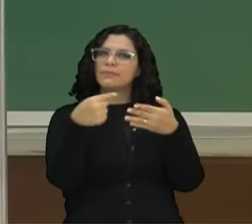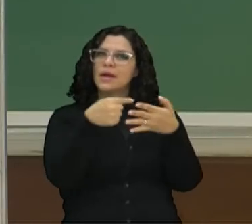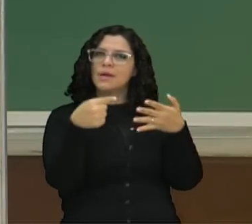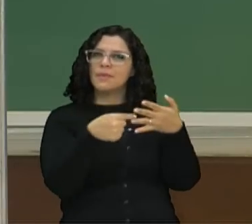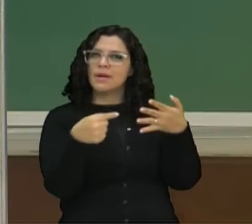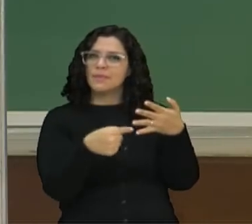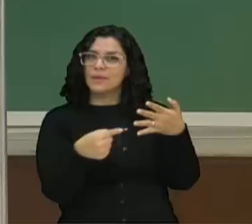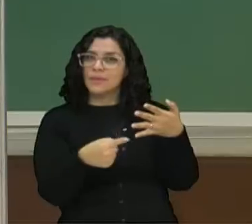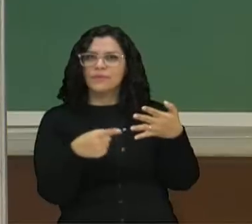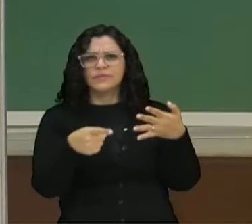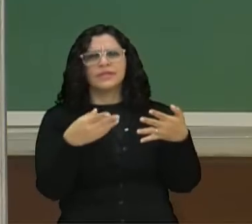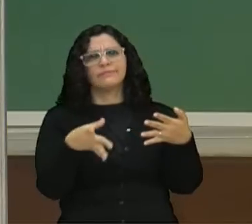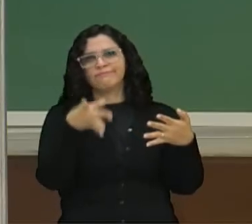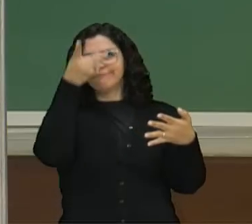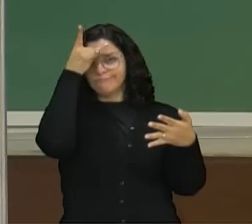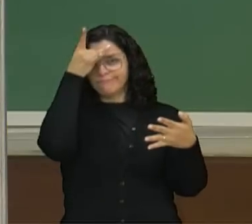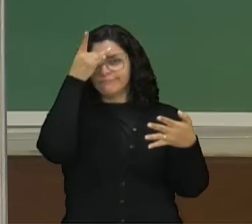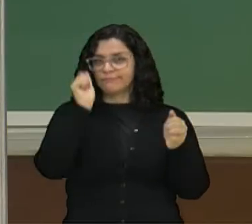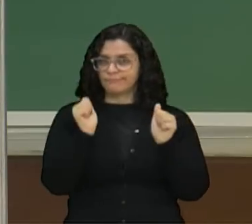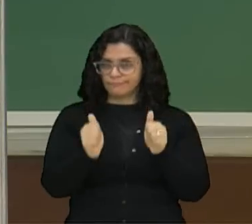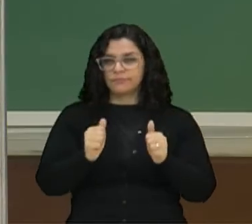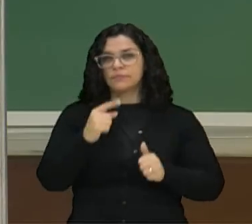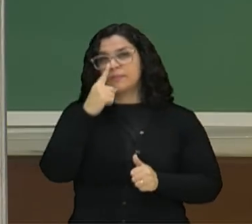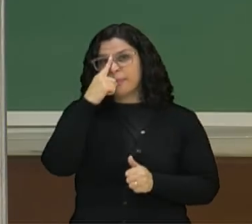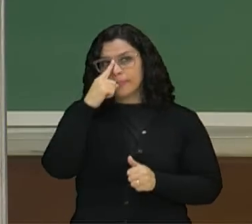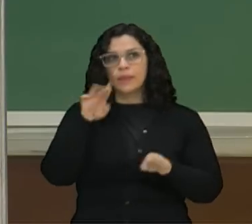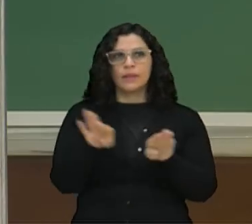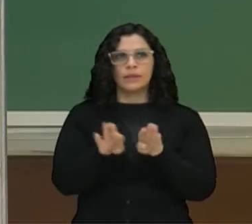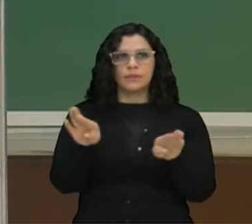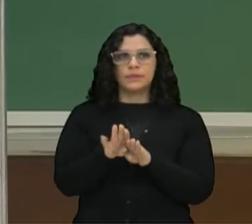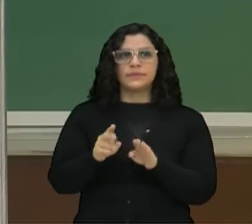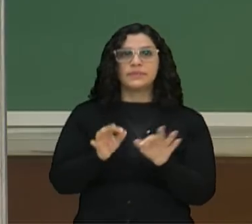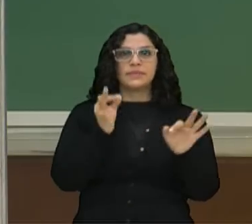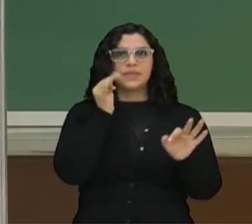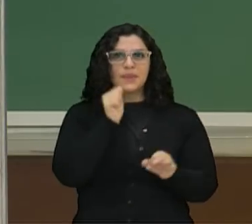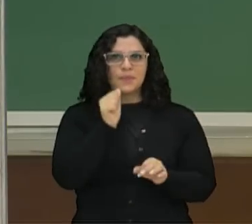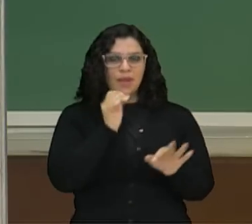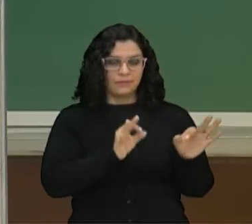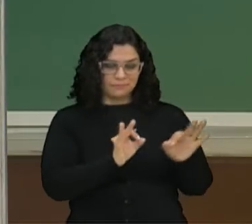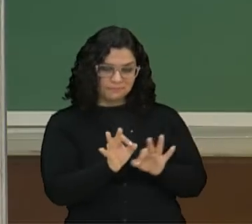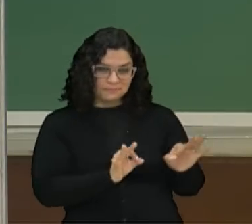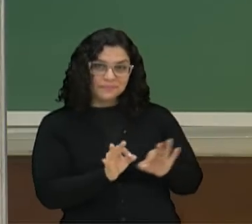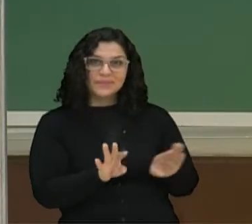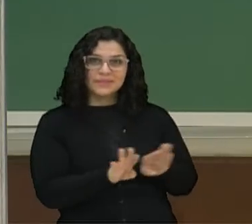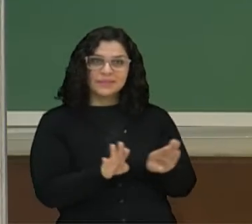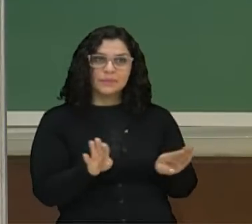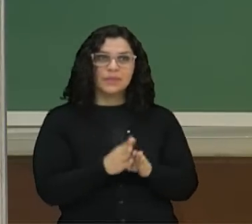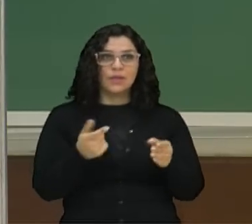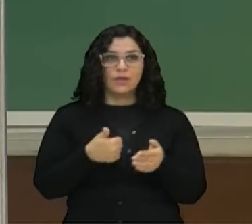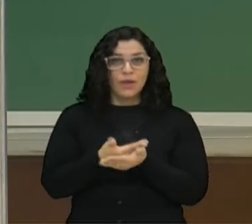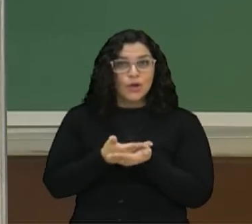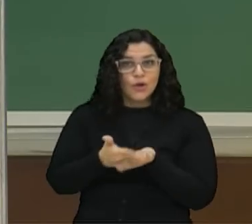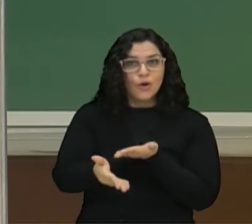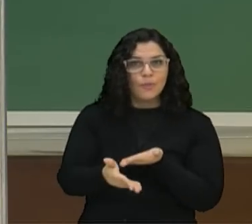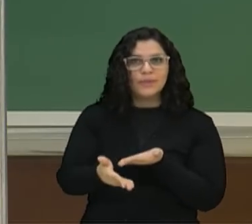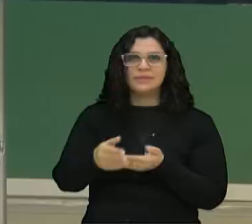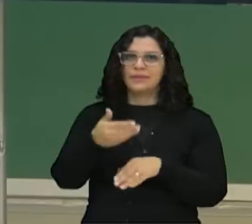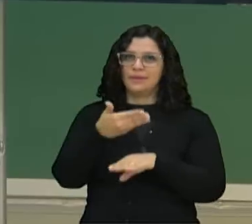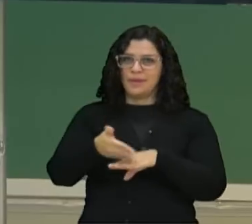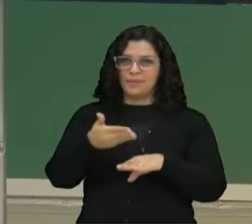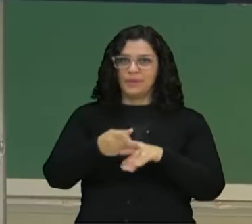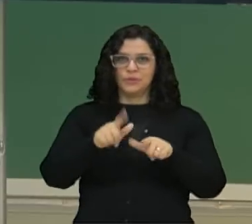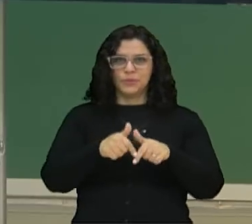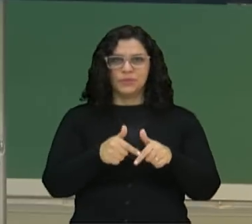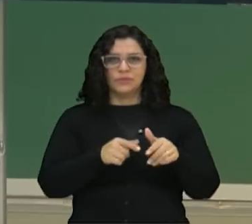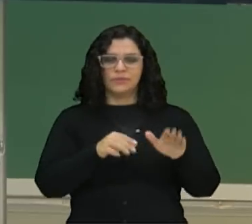para que vocês fixem bem, tá certo? Aqui a moça também está se orientando, aqui vai ser dada a largada, né?